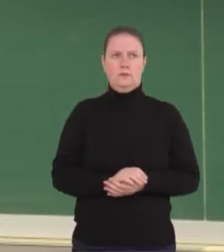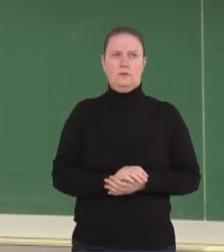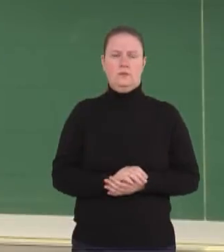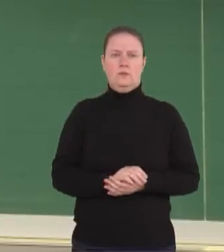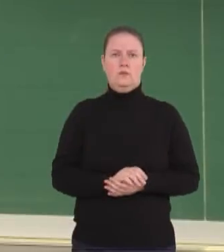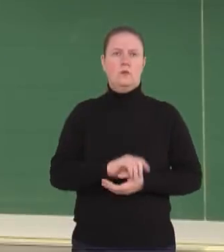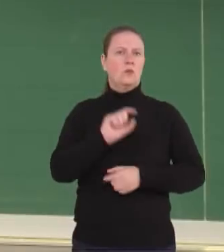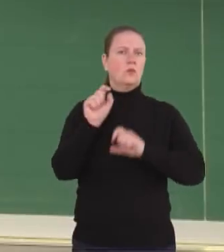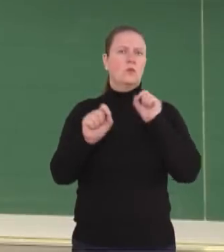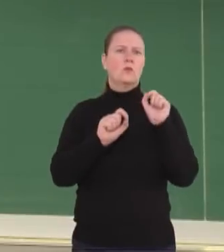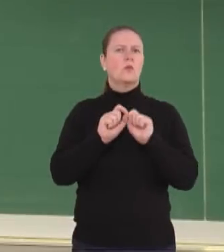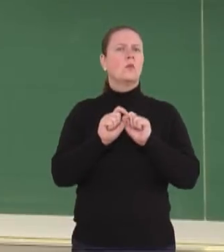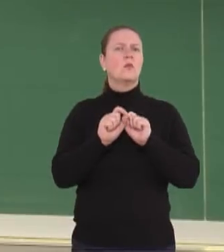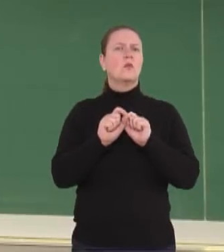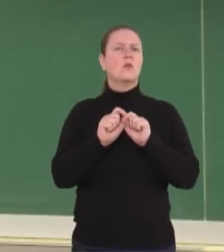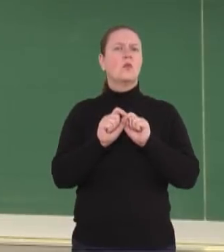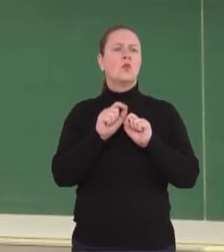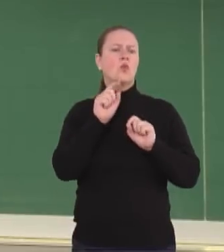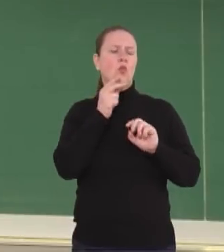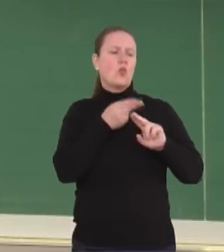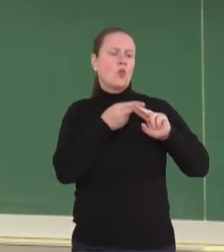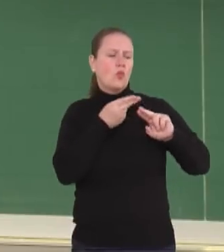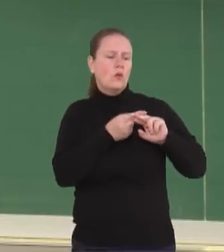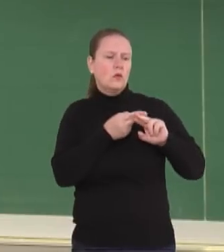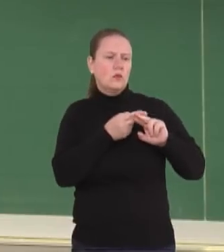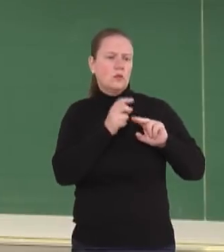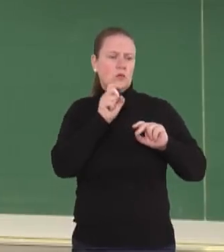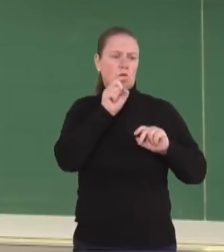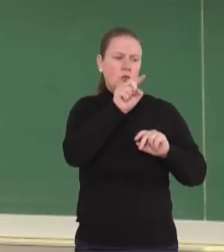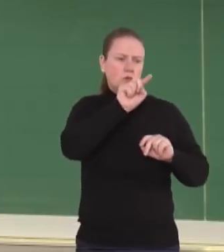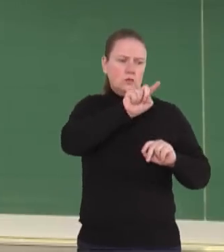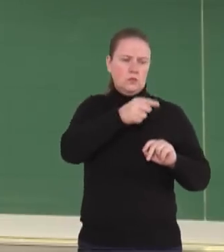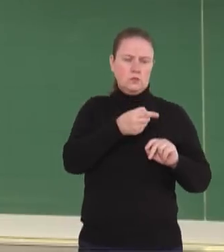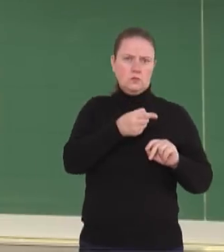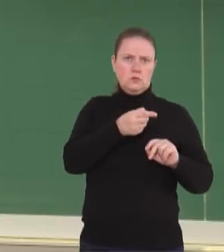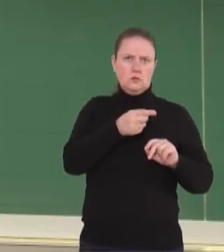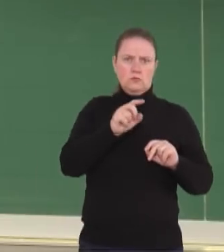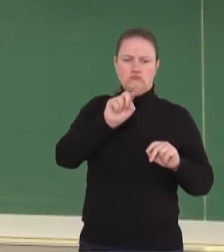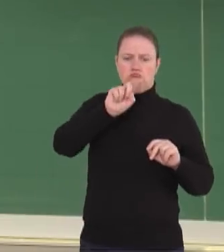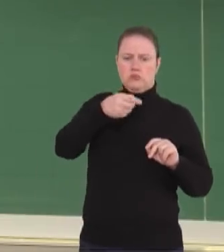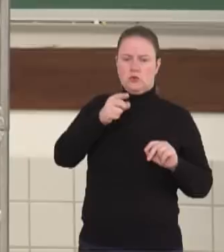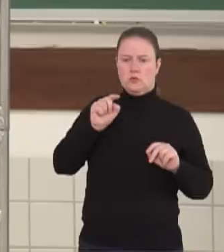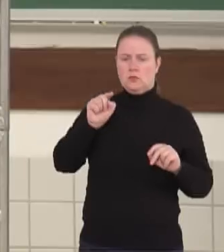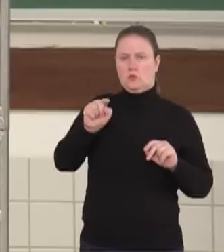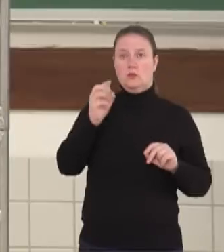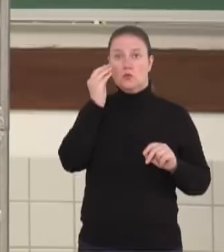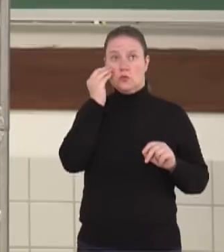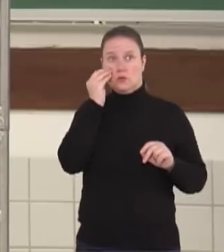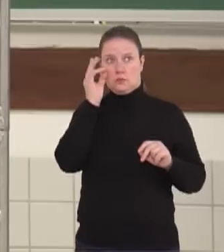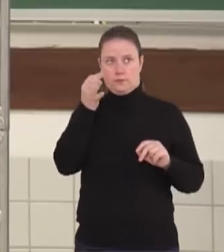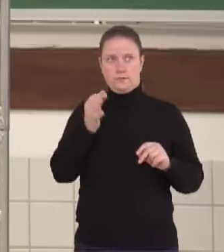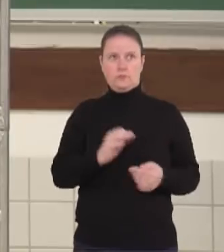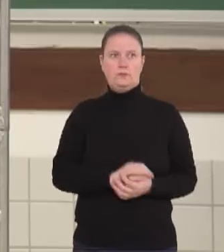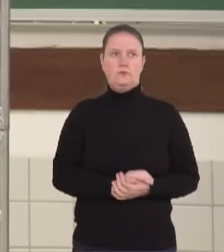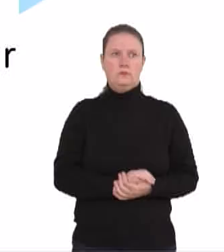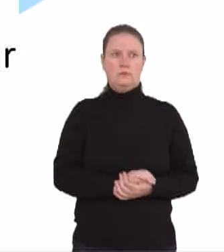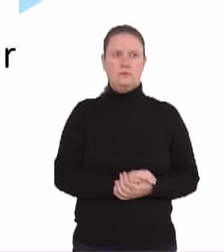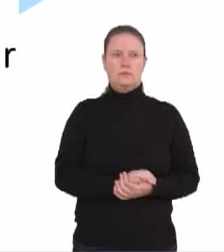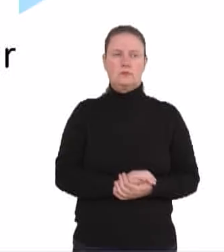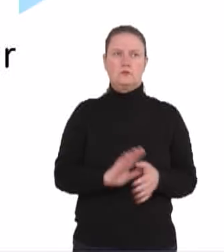ver em que situação que foi utilizado o ponto e a vírgula juntos, né? Ponto e vírgula, e vão tentar acertar a questão.